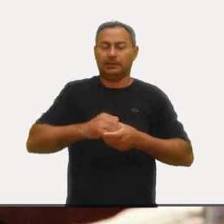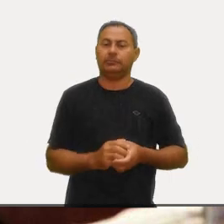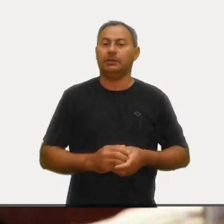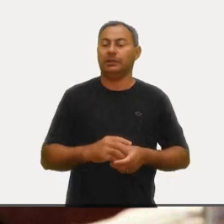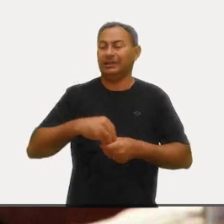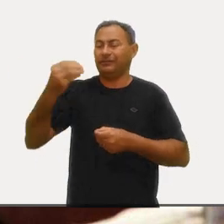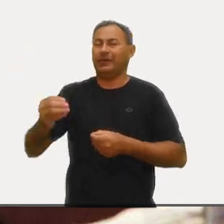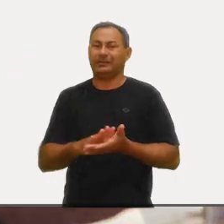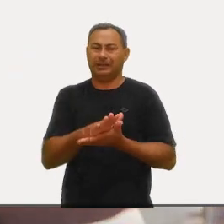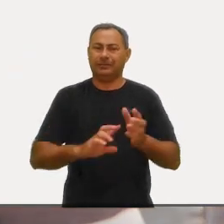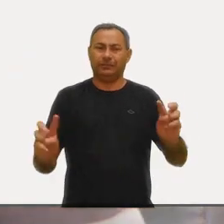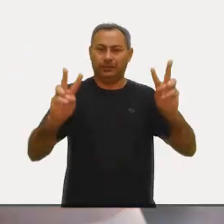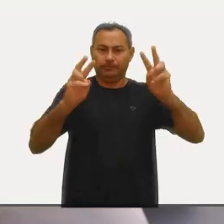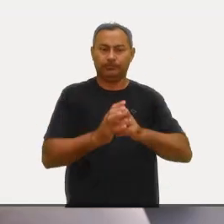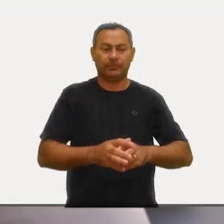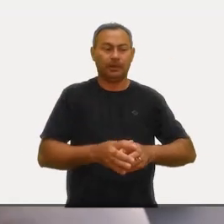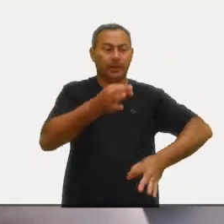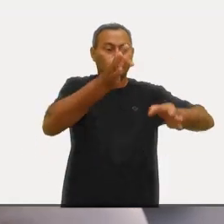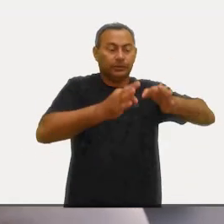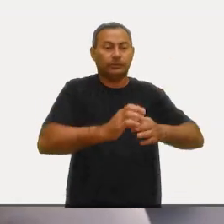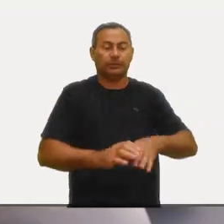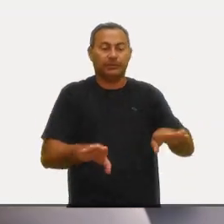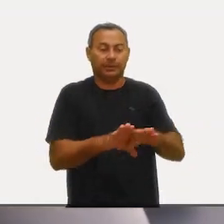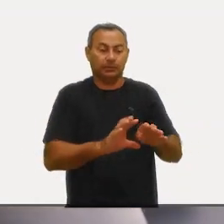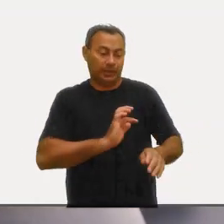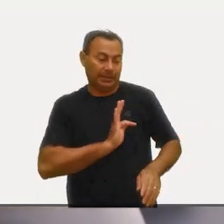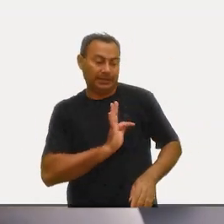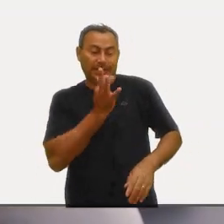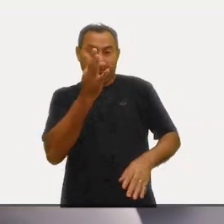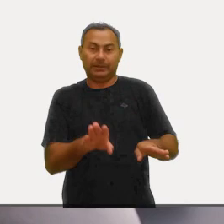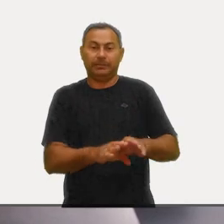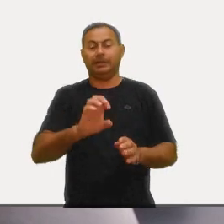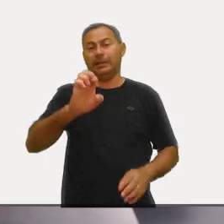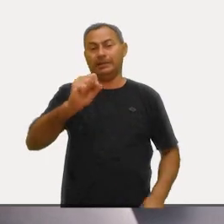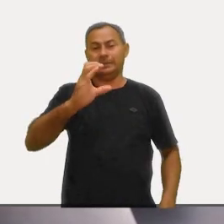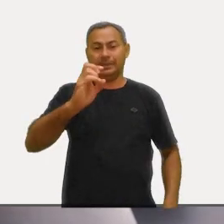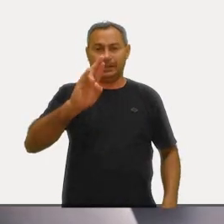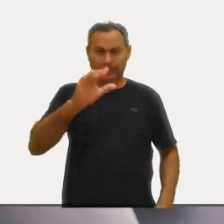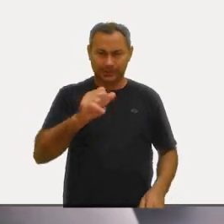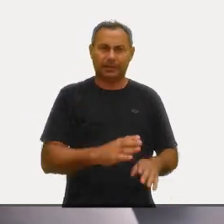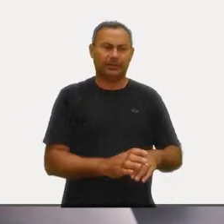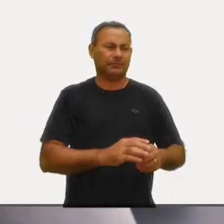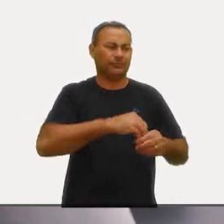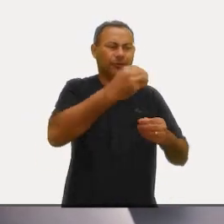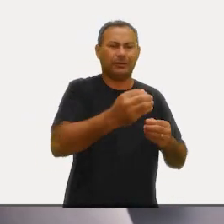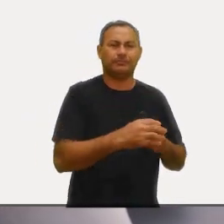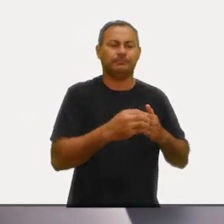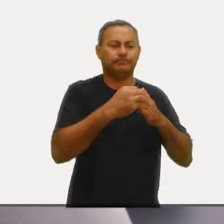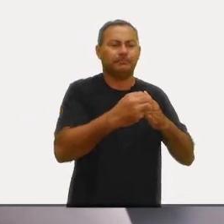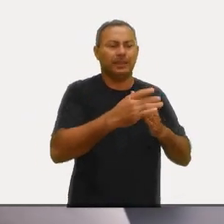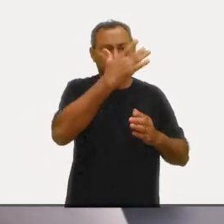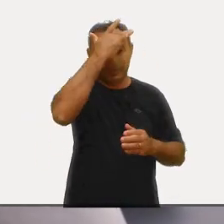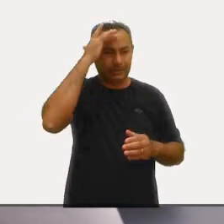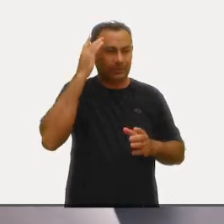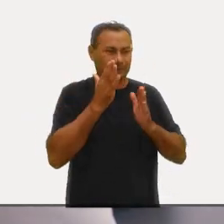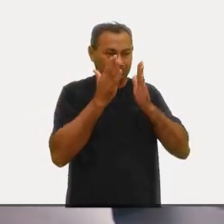interna do que externa. A justiça dos escribas e fariseus era horizontal, ou seja, para ser vista pelos homens. Era dirigida